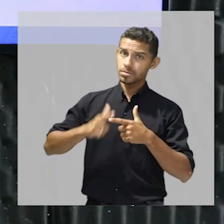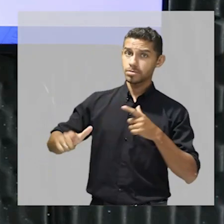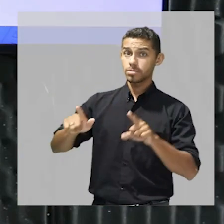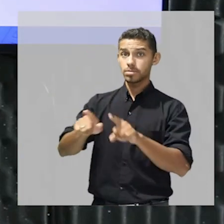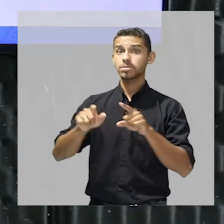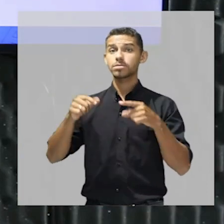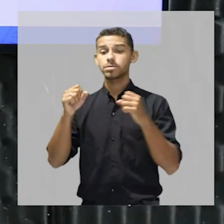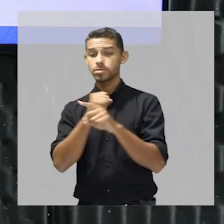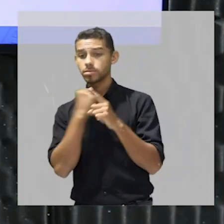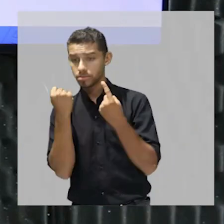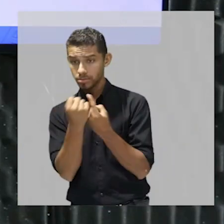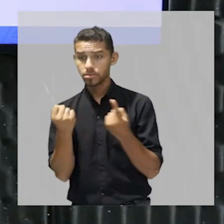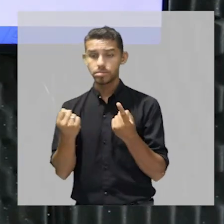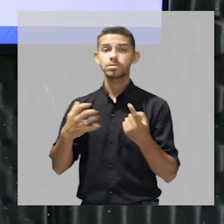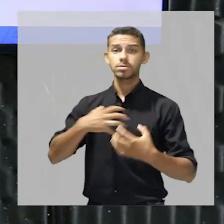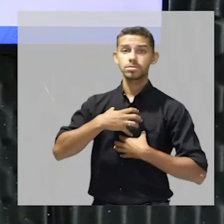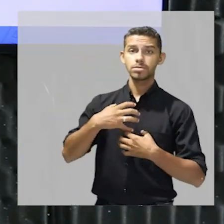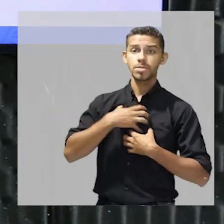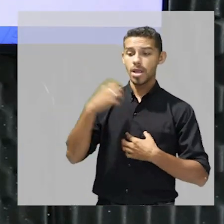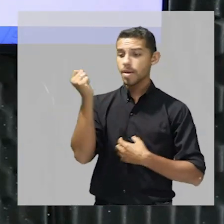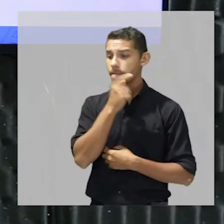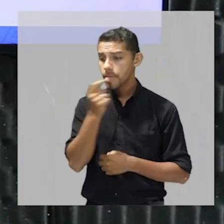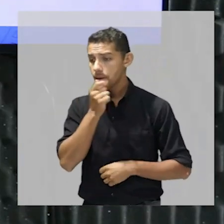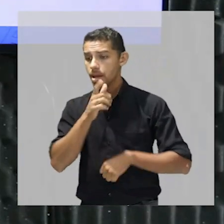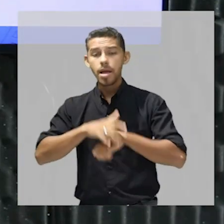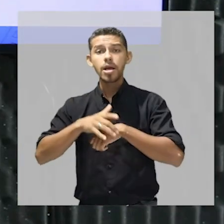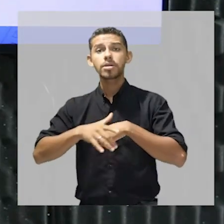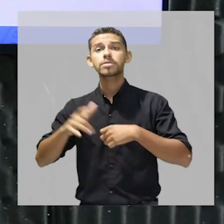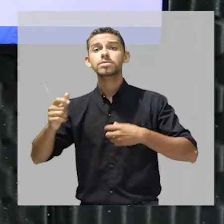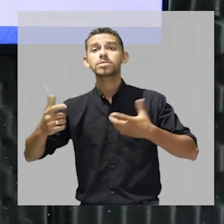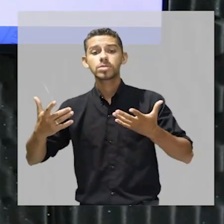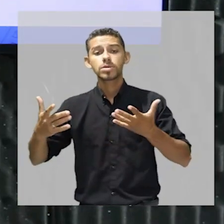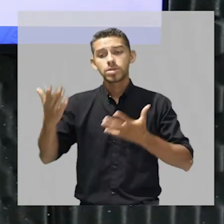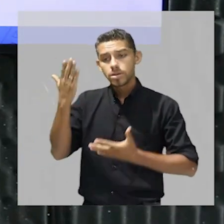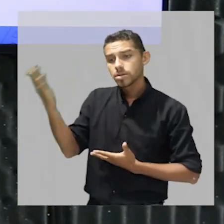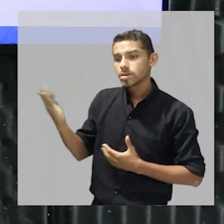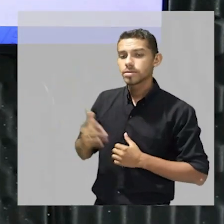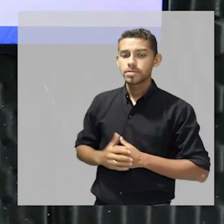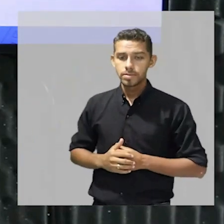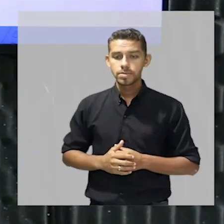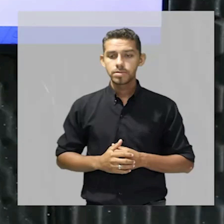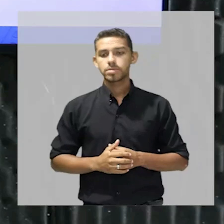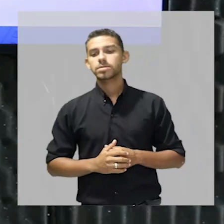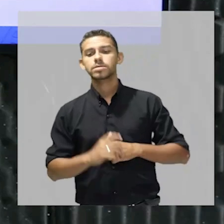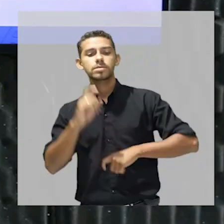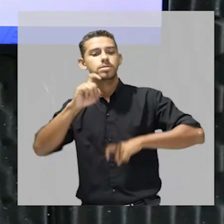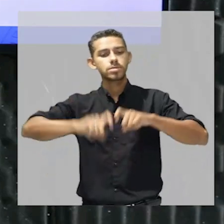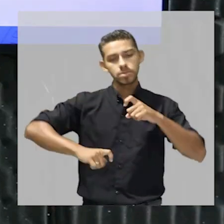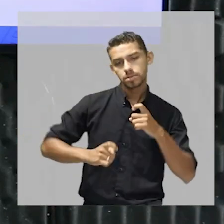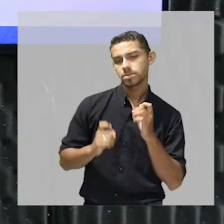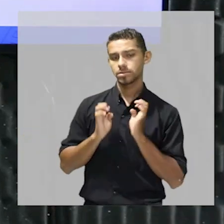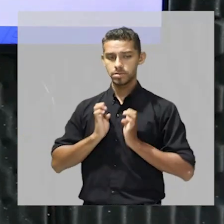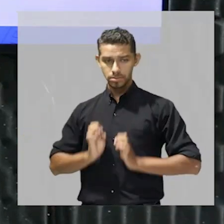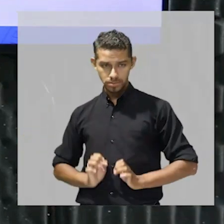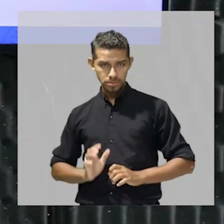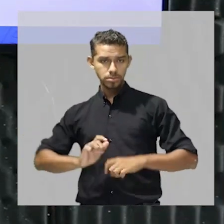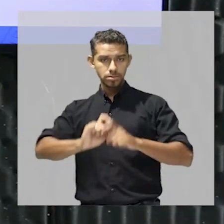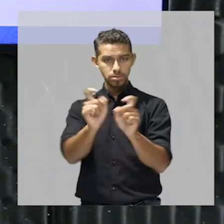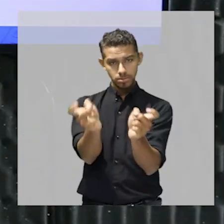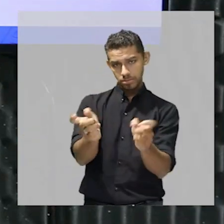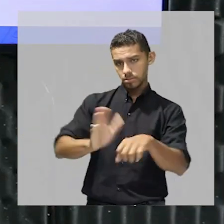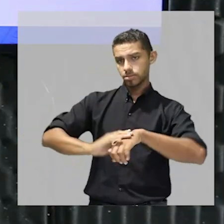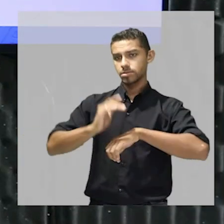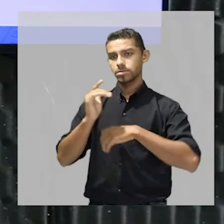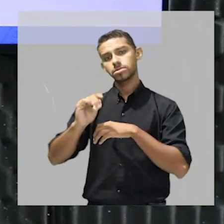uma sociedade se debate uma coleção de piadas fornecerá excelente pista sexualidade etnia raça e